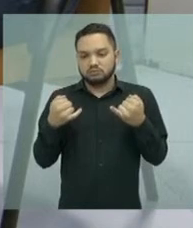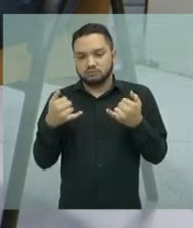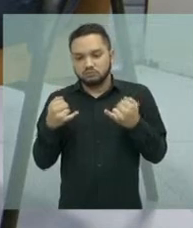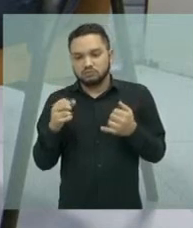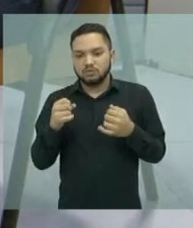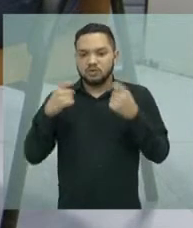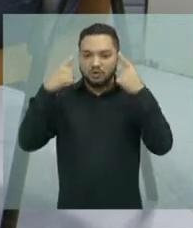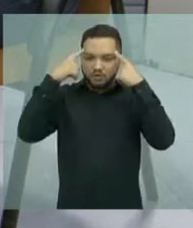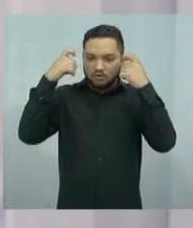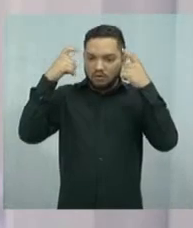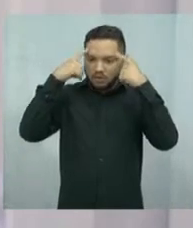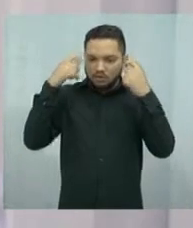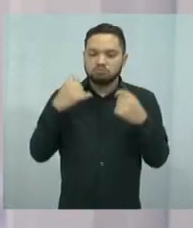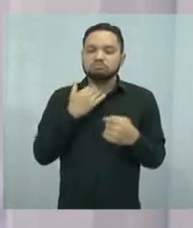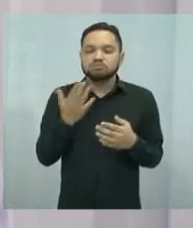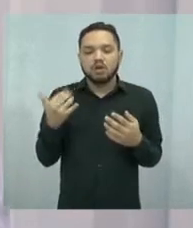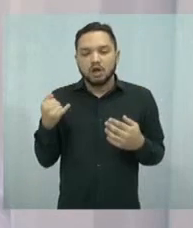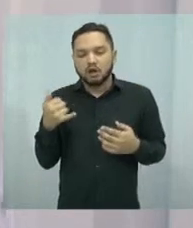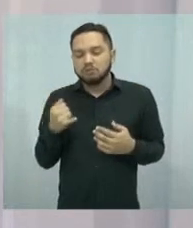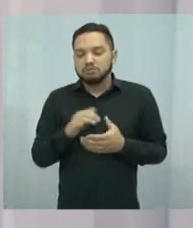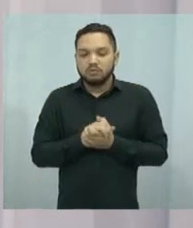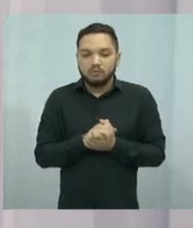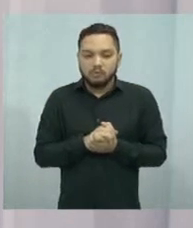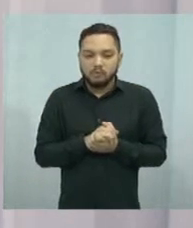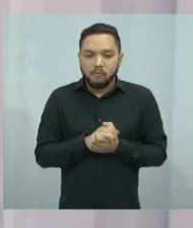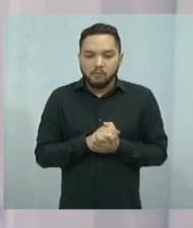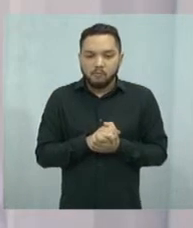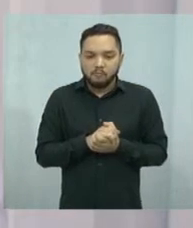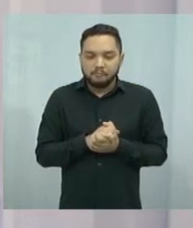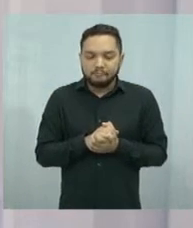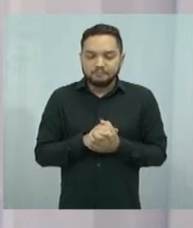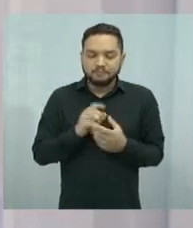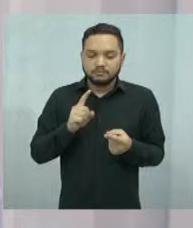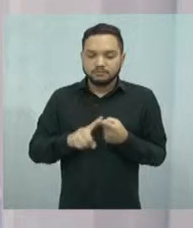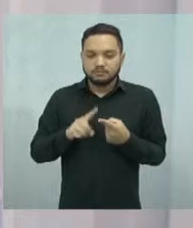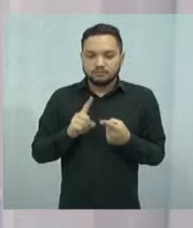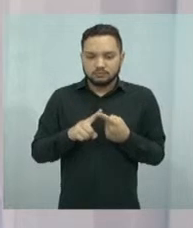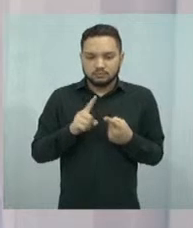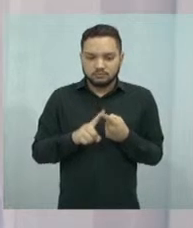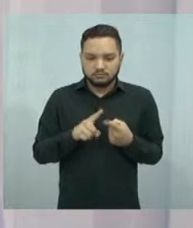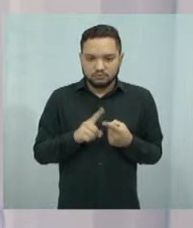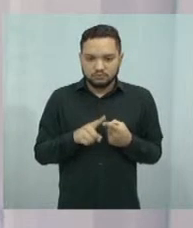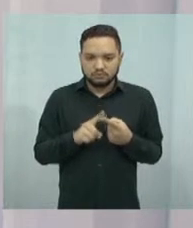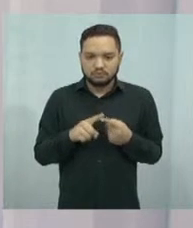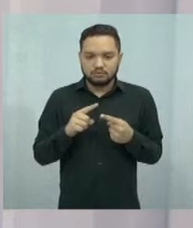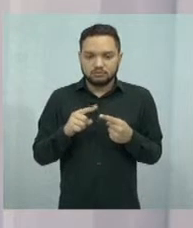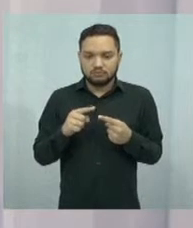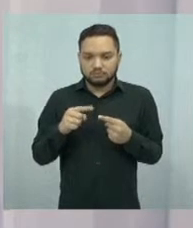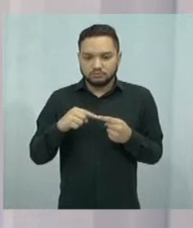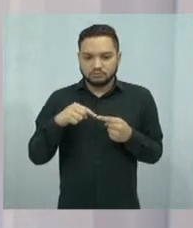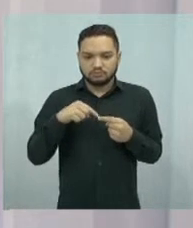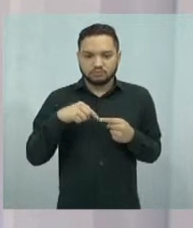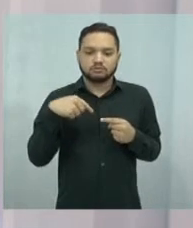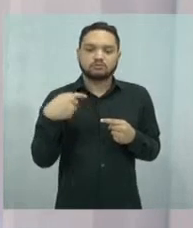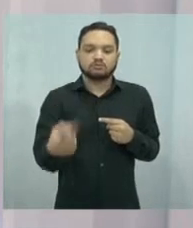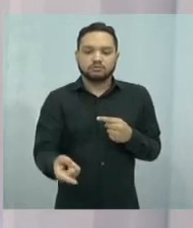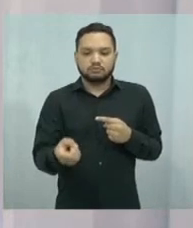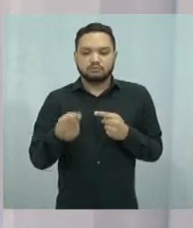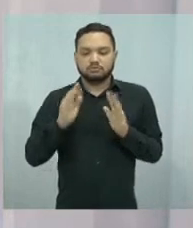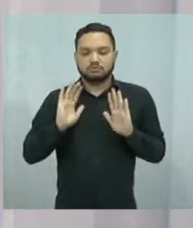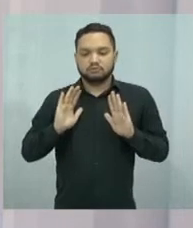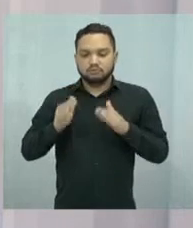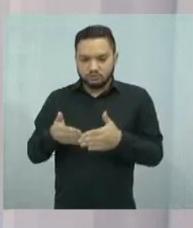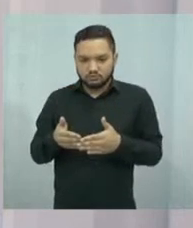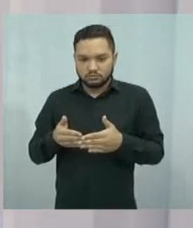situação de violência urbana, mas subsequente foi trabalhado também uma atuação mais direta voltada para